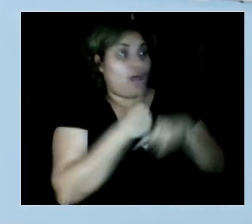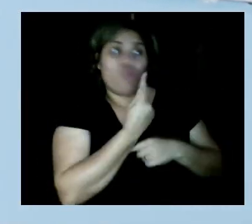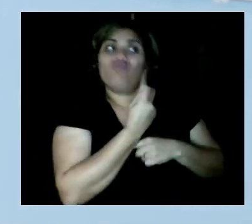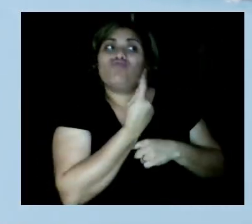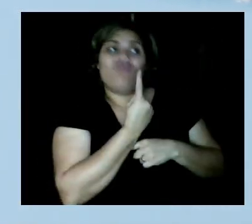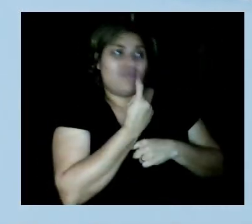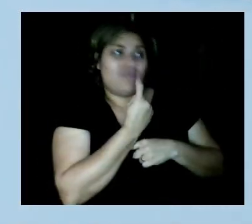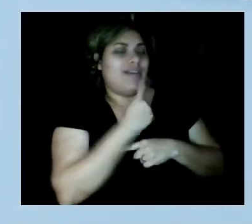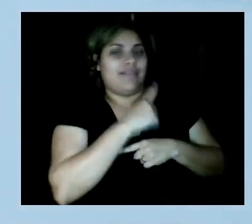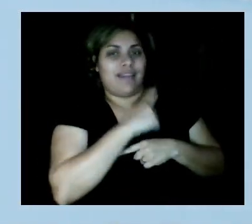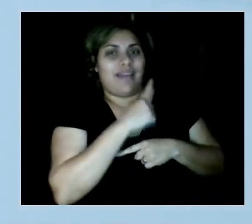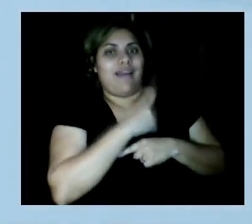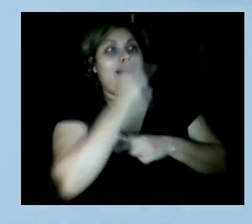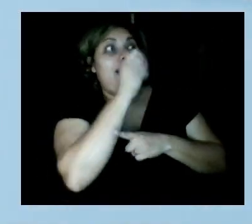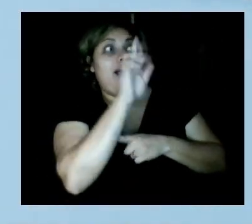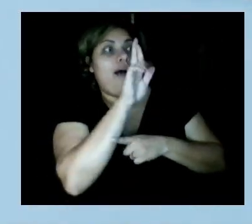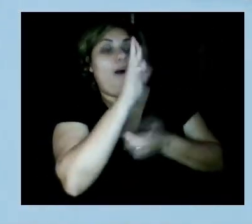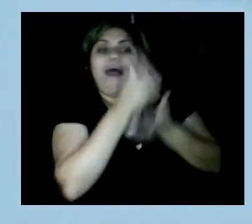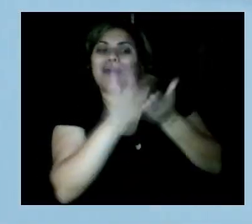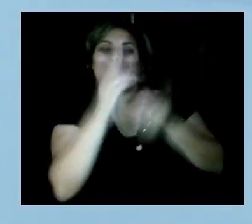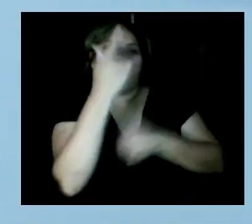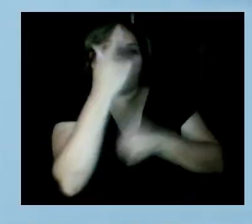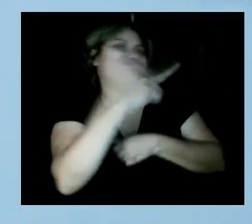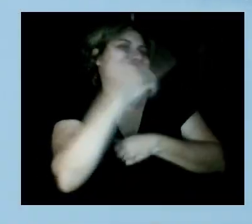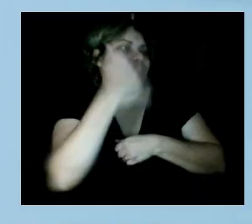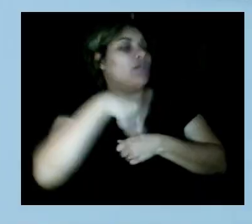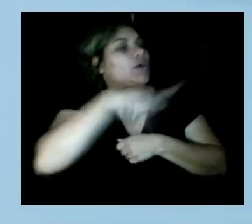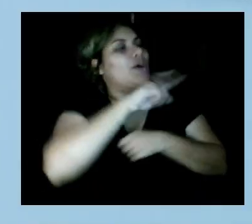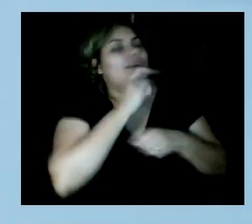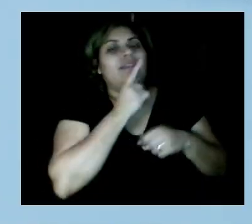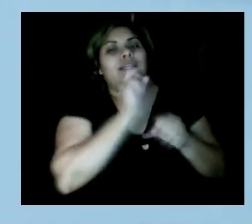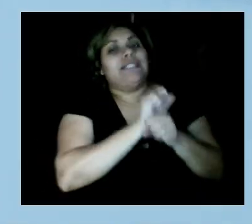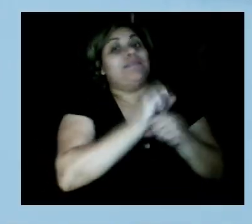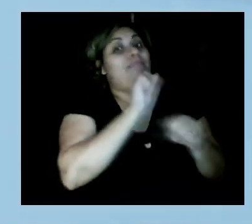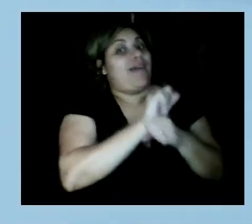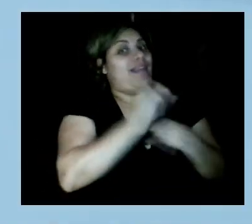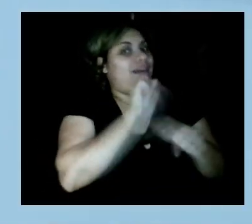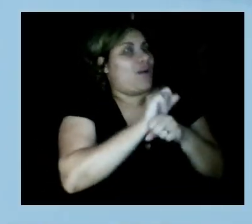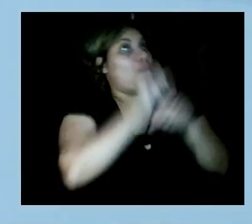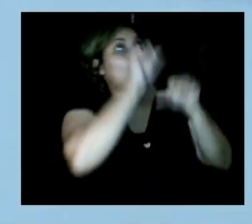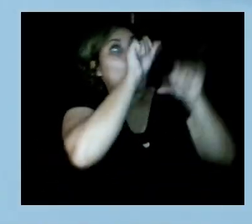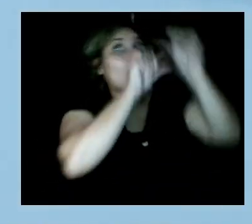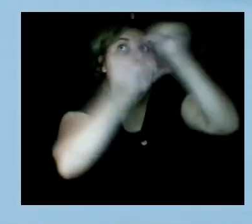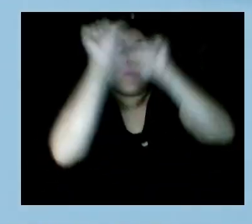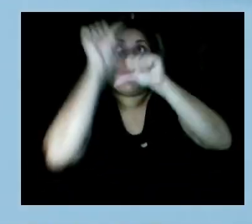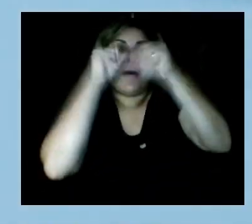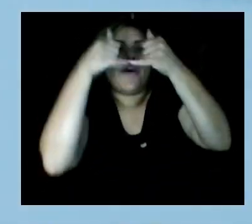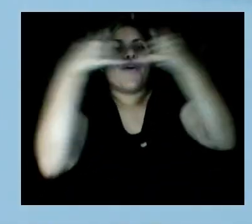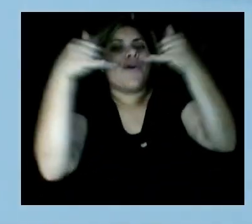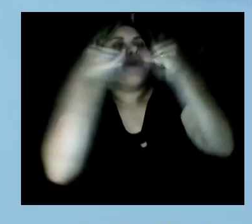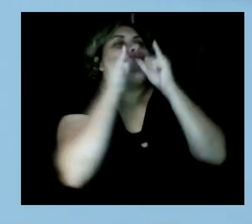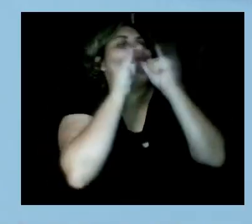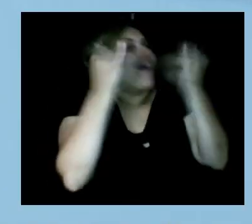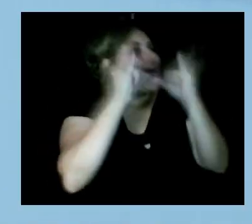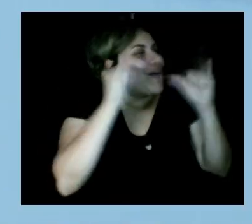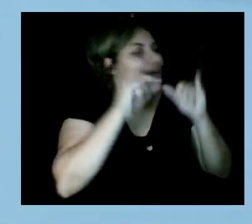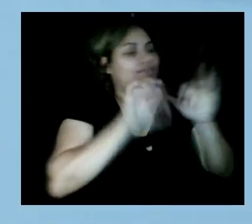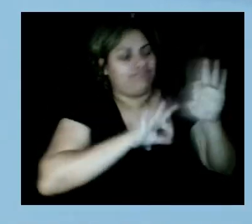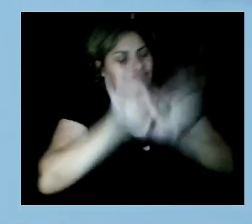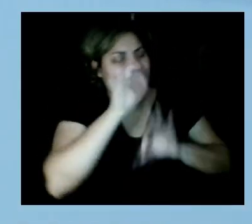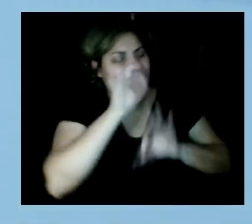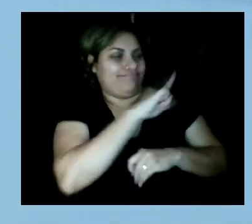tem. E a gente está no aguardo ainda dessa modificação de todo o fio, tudo, né? Passo a